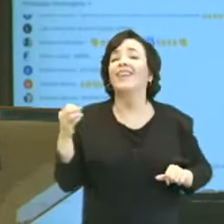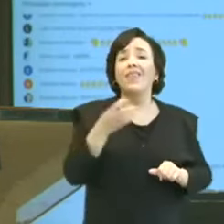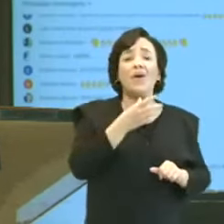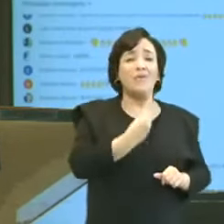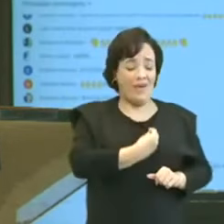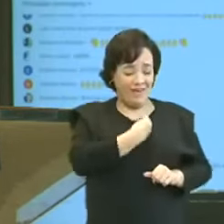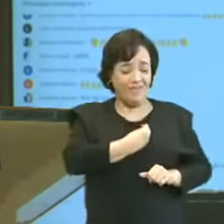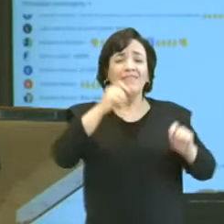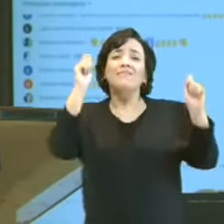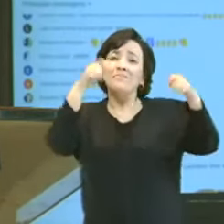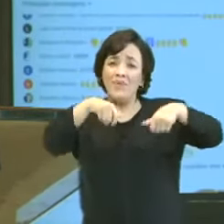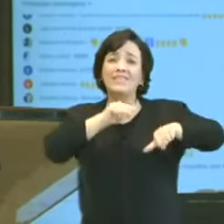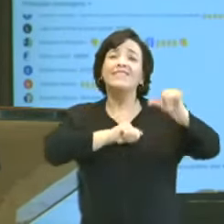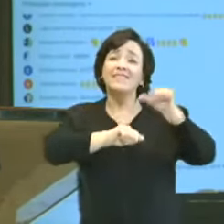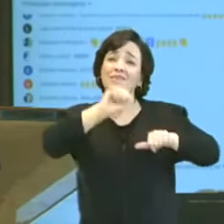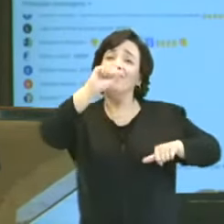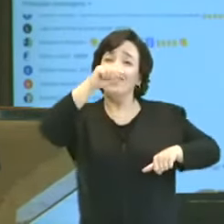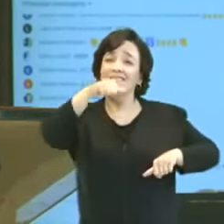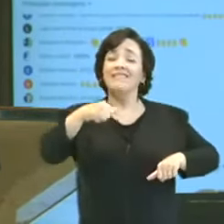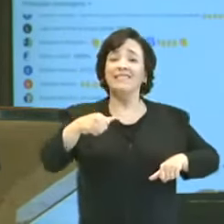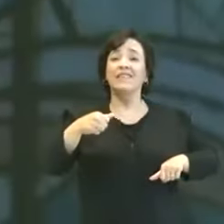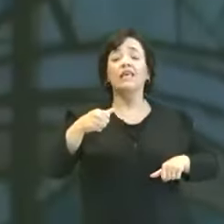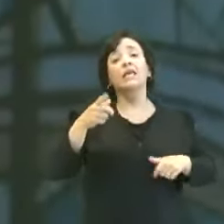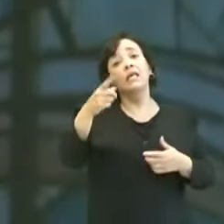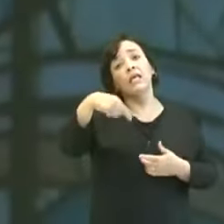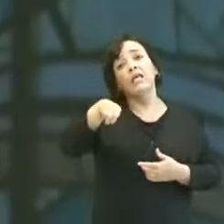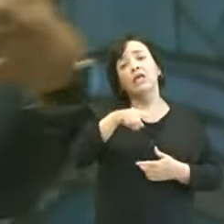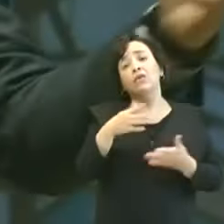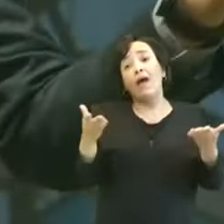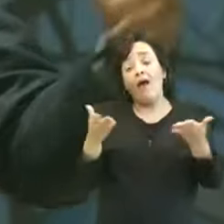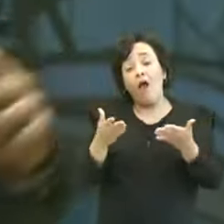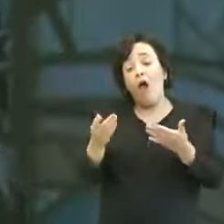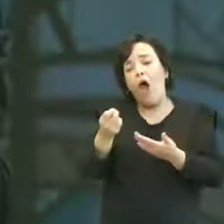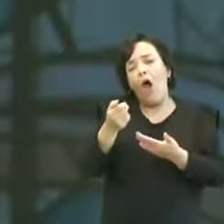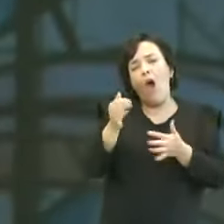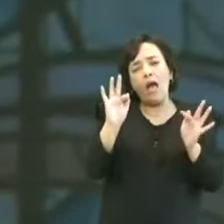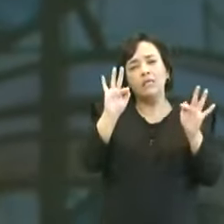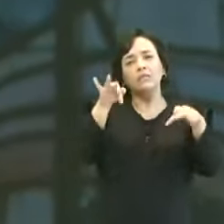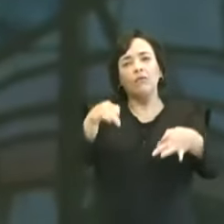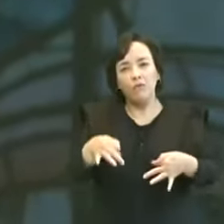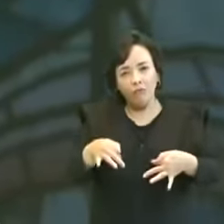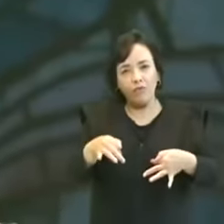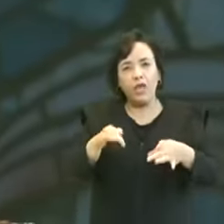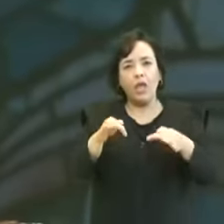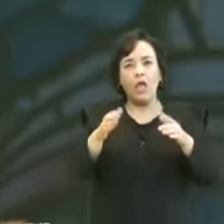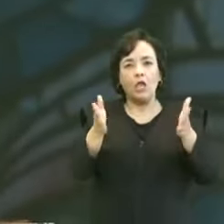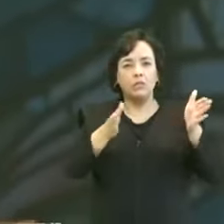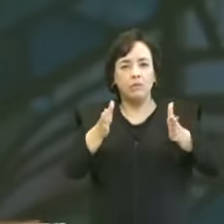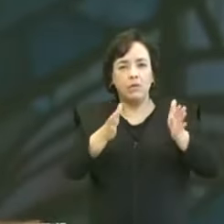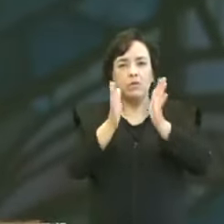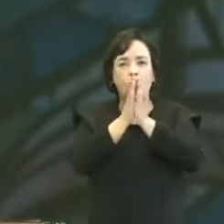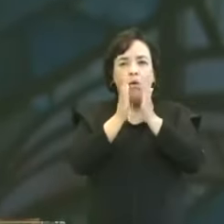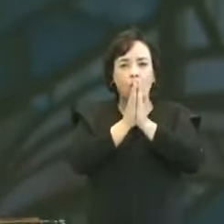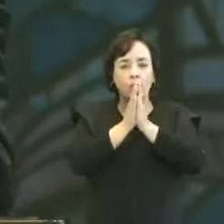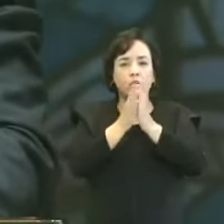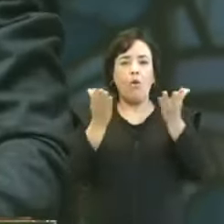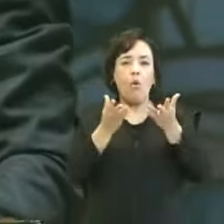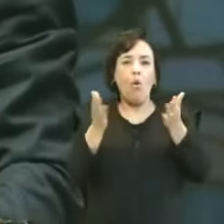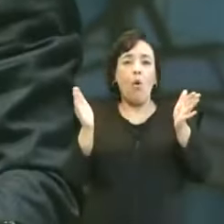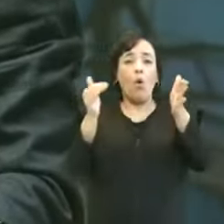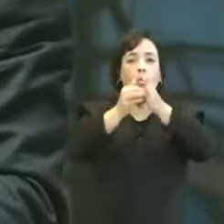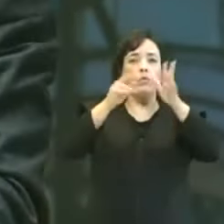transforma a vida, sim. E nós estamos terminando essa campanha. Hoje é a última mensagem sobre esse tema.